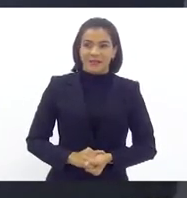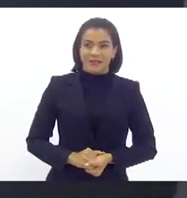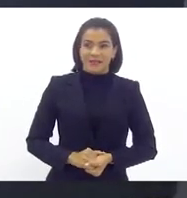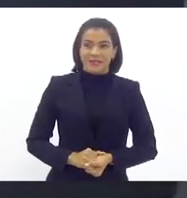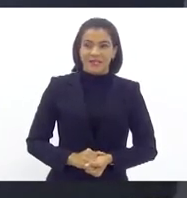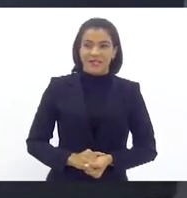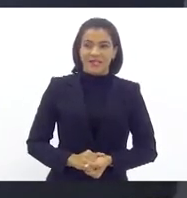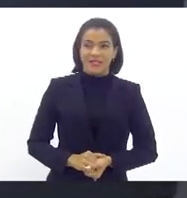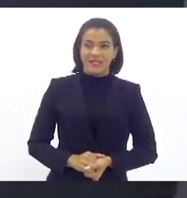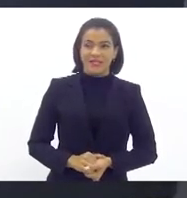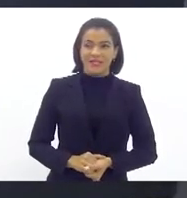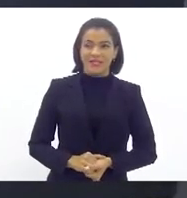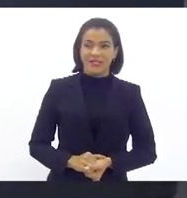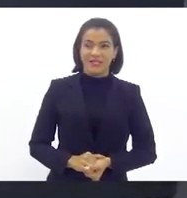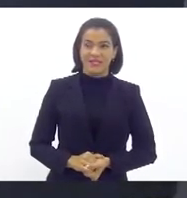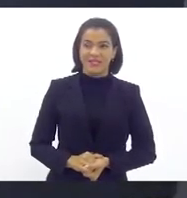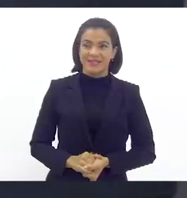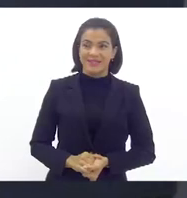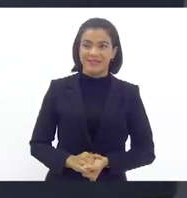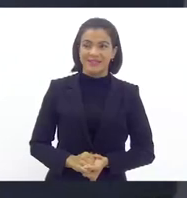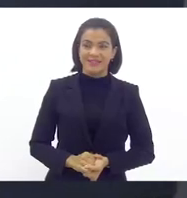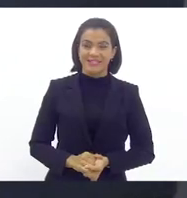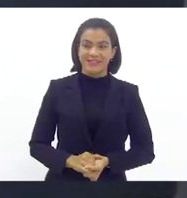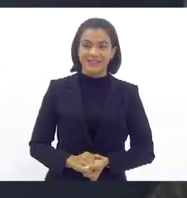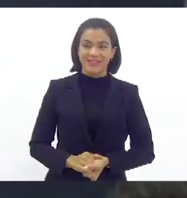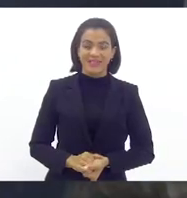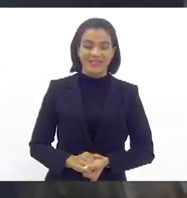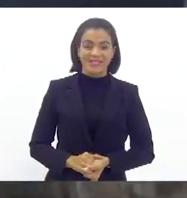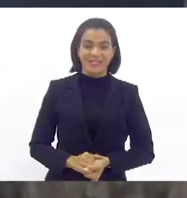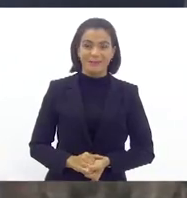Juventude é a revolução. É mesmo, tem que ser mesmo.